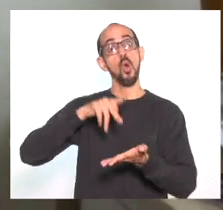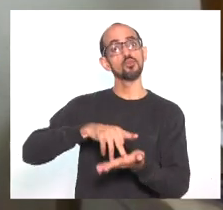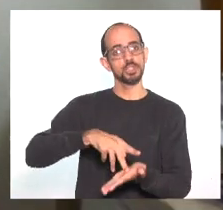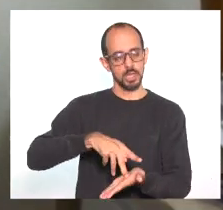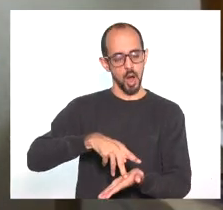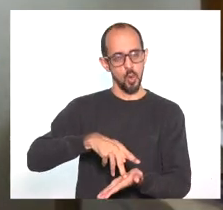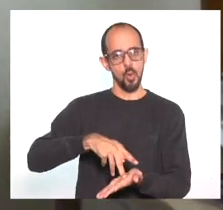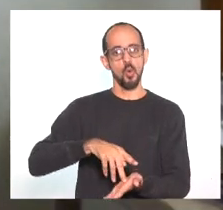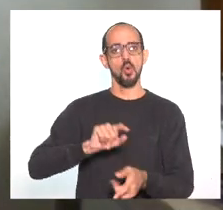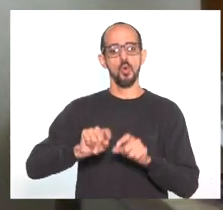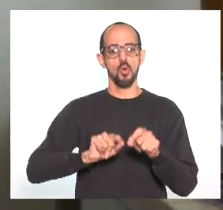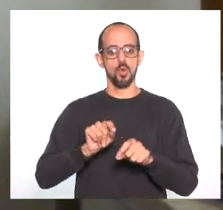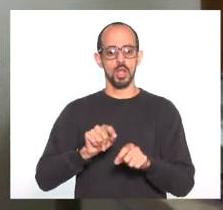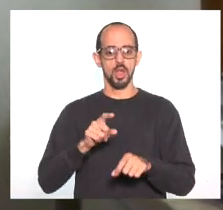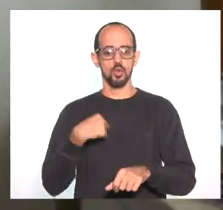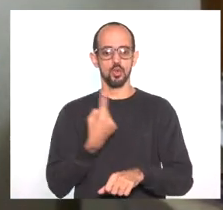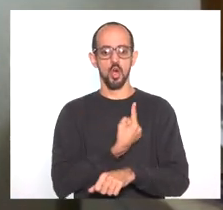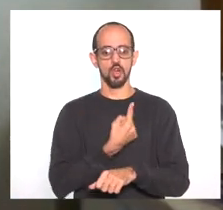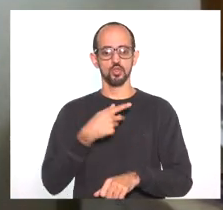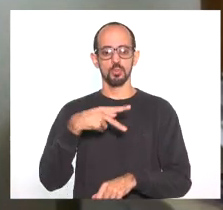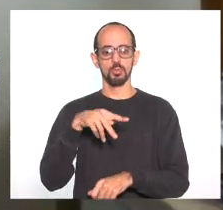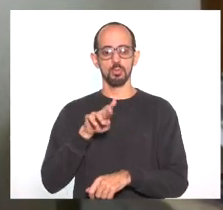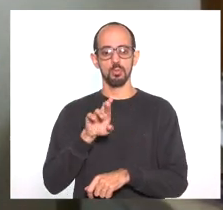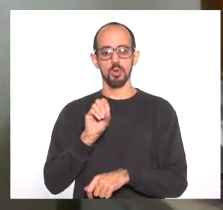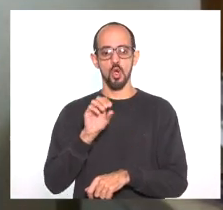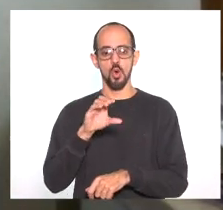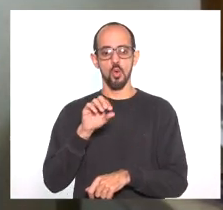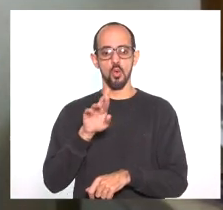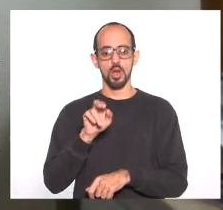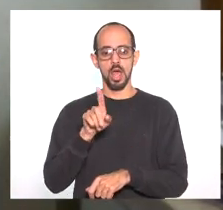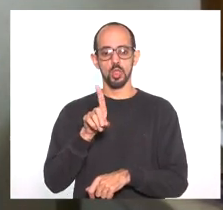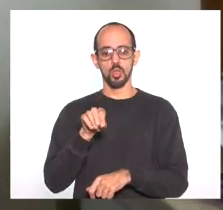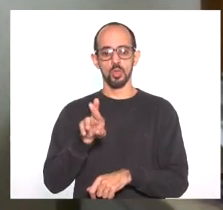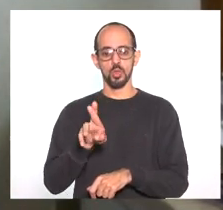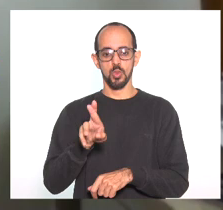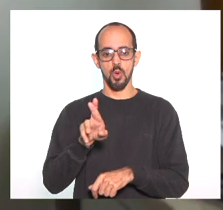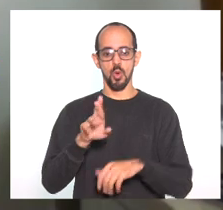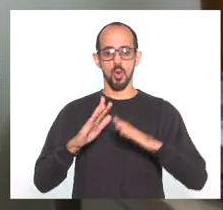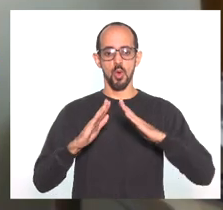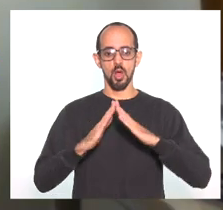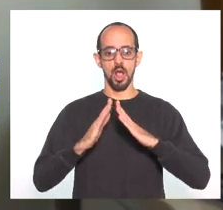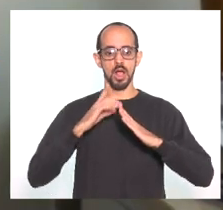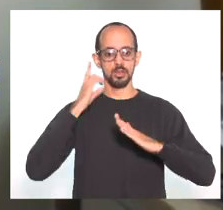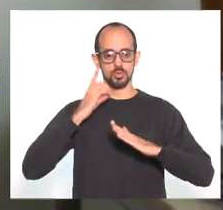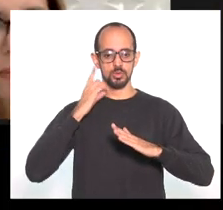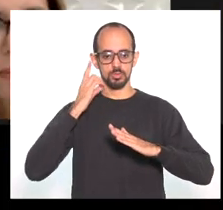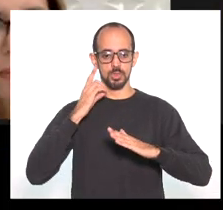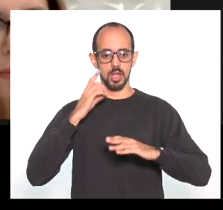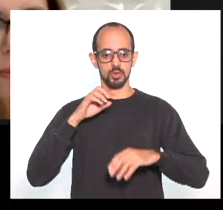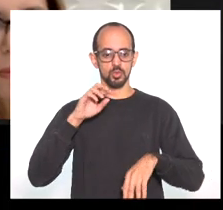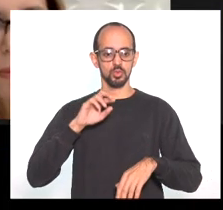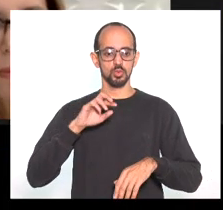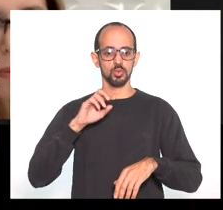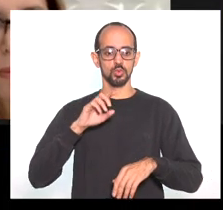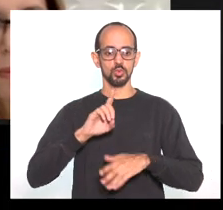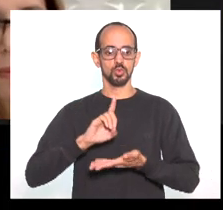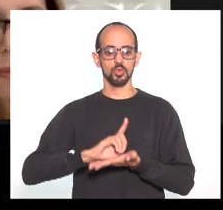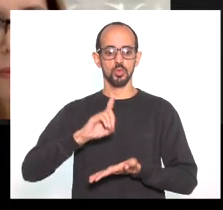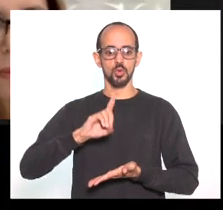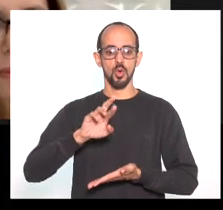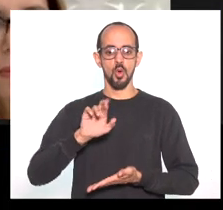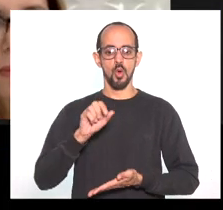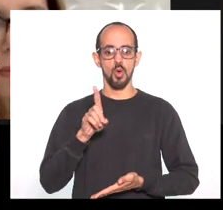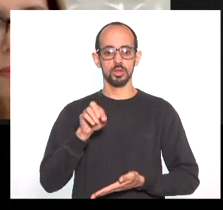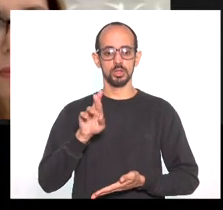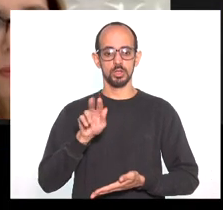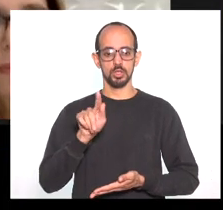nosso procurador da Assembleia Legislativa, aqui presente, doutor Rodrigo Lopes.